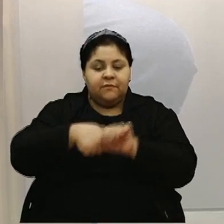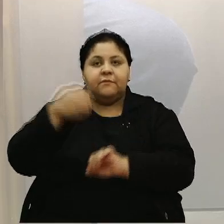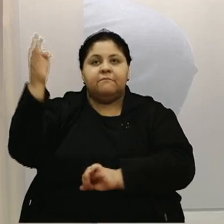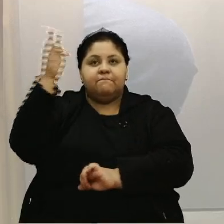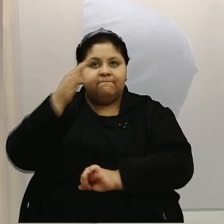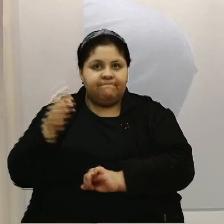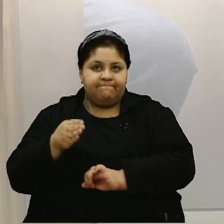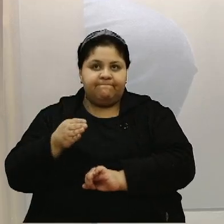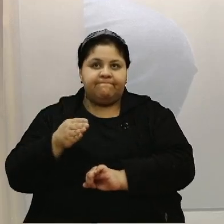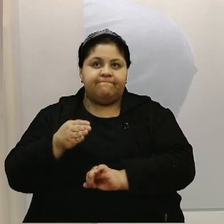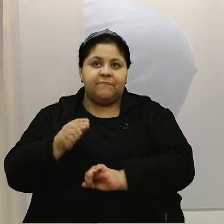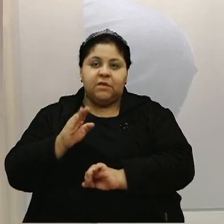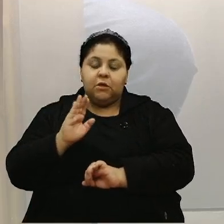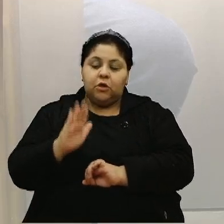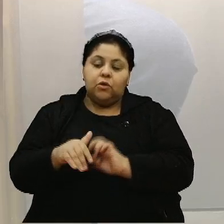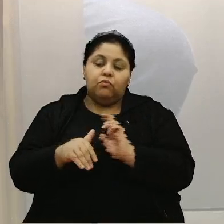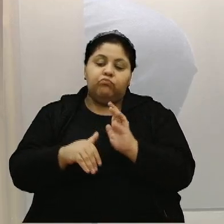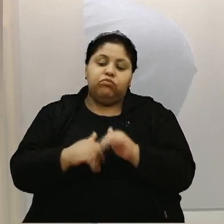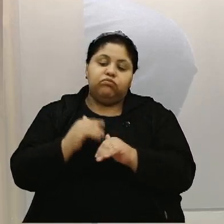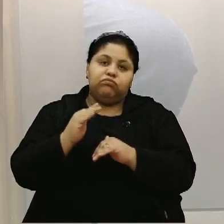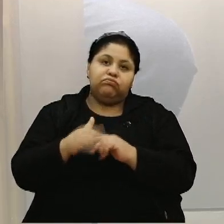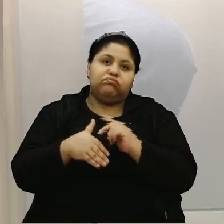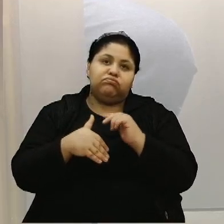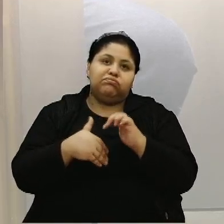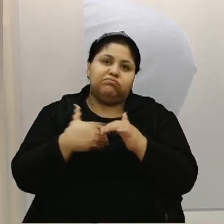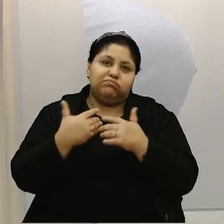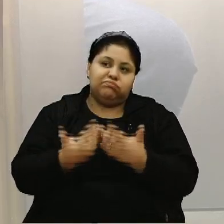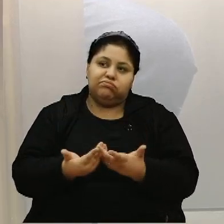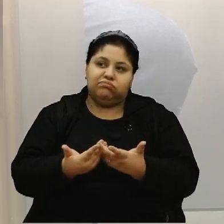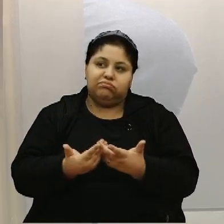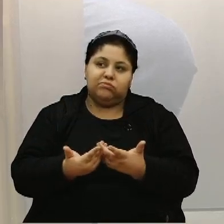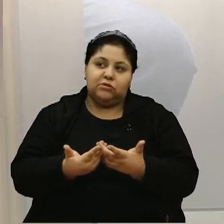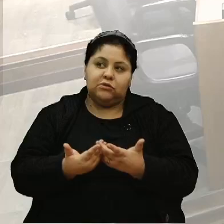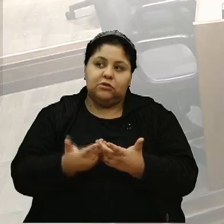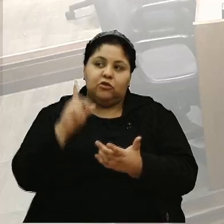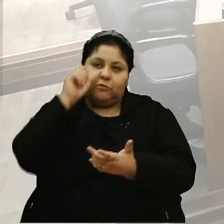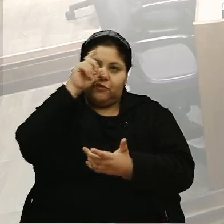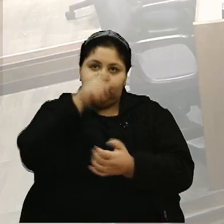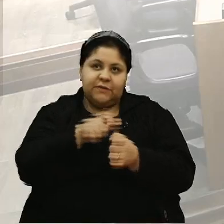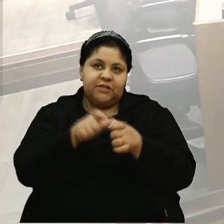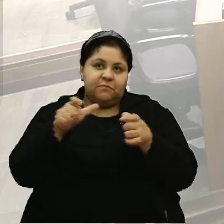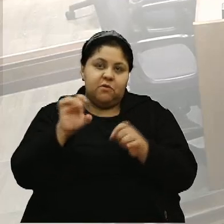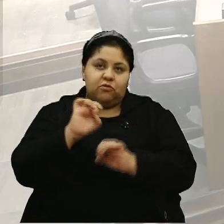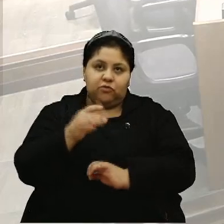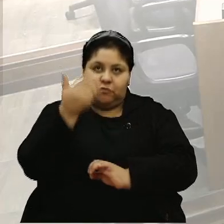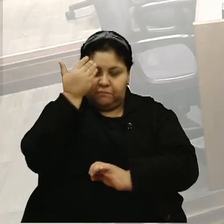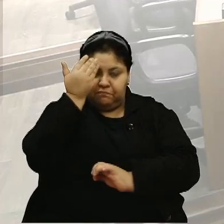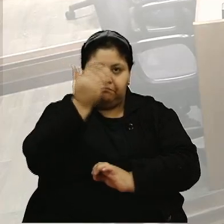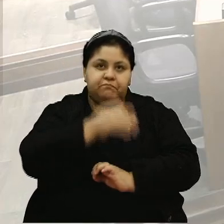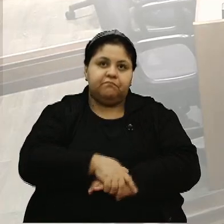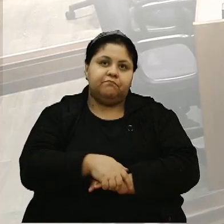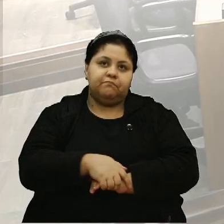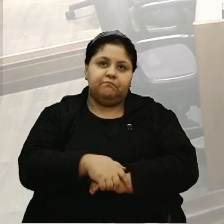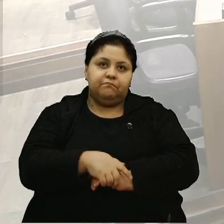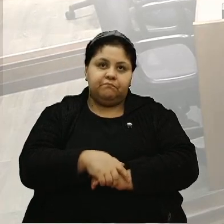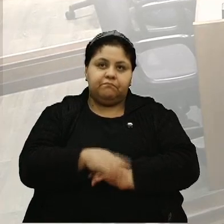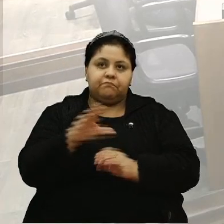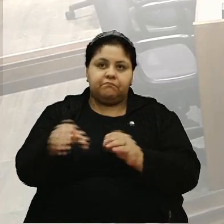caminha a passos largos para uma crise maior. Era isso, muito obrigado. Exatamente. Sua parte, vereador Zanquim.